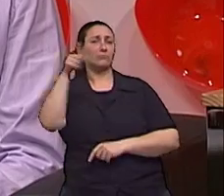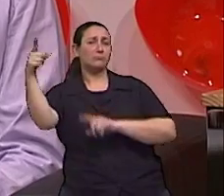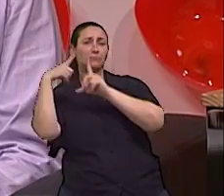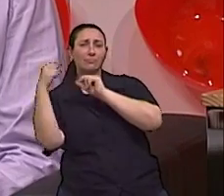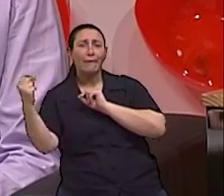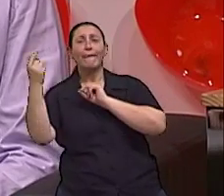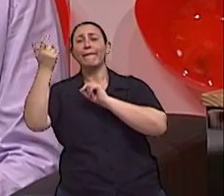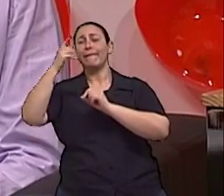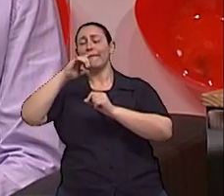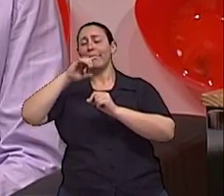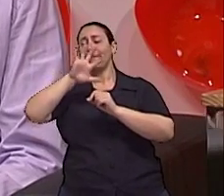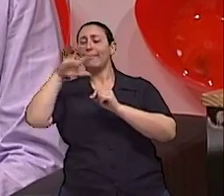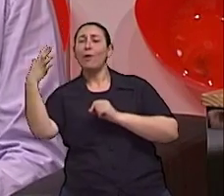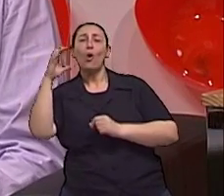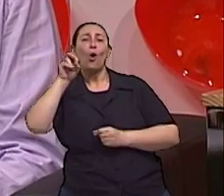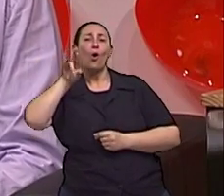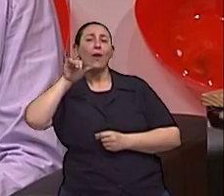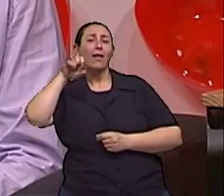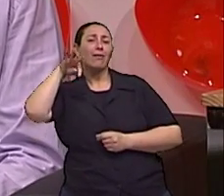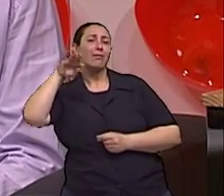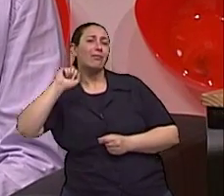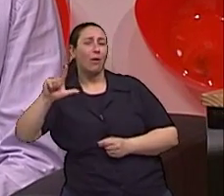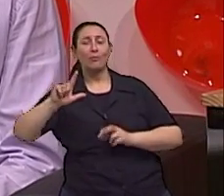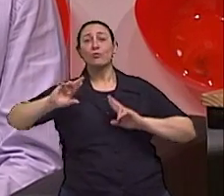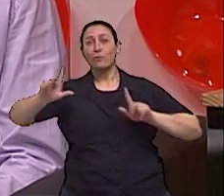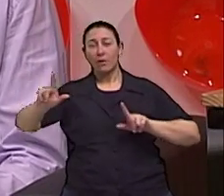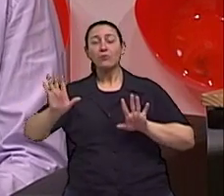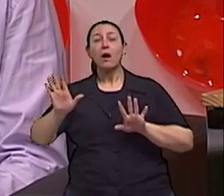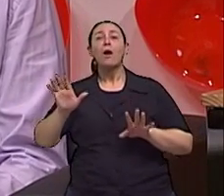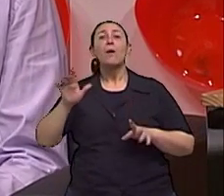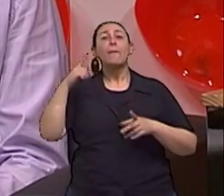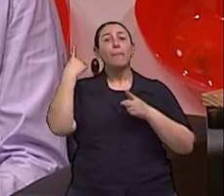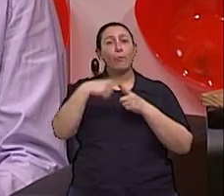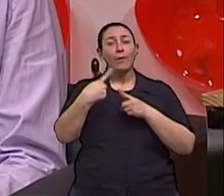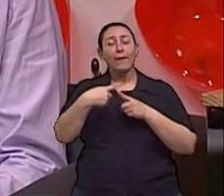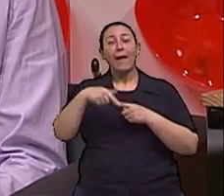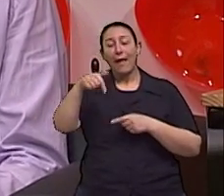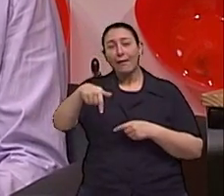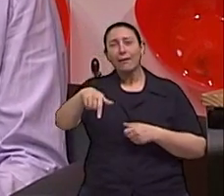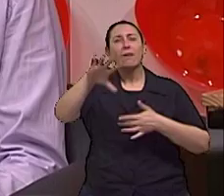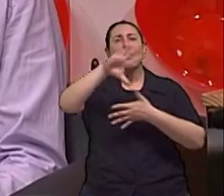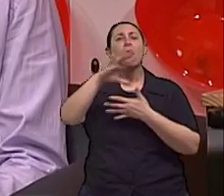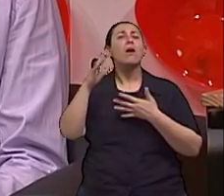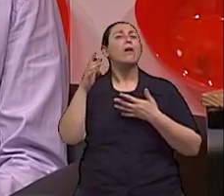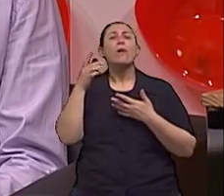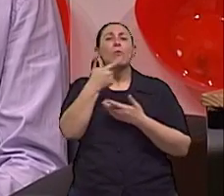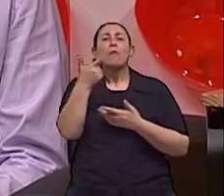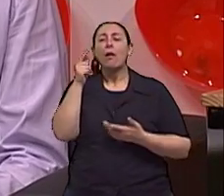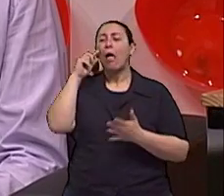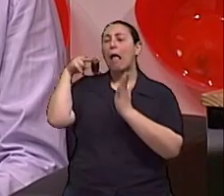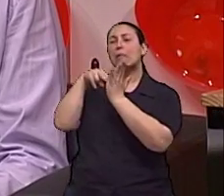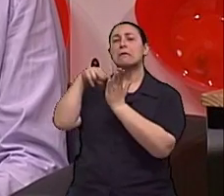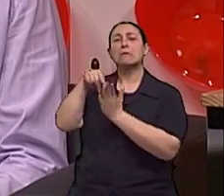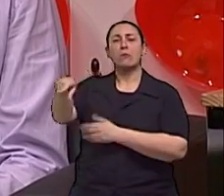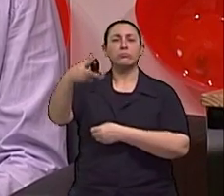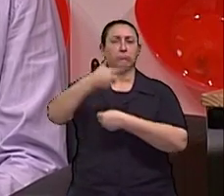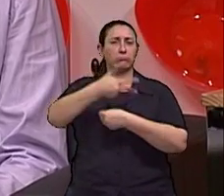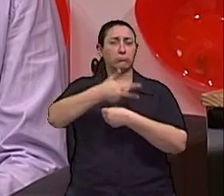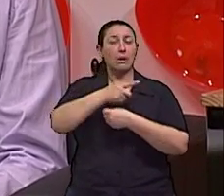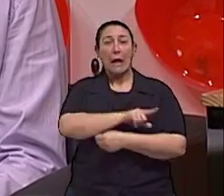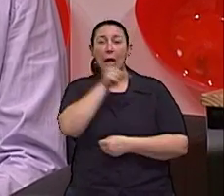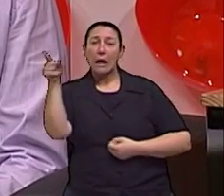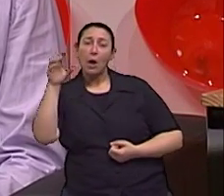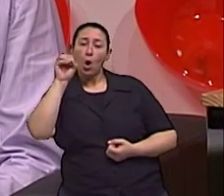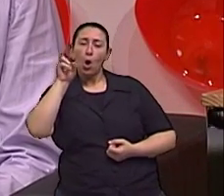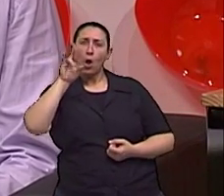o idoso é um sábio. Então, todo mundo quer parar para ouvi-lo, todo mundo quer prestar atenção no que ele tem para dizer. E na nossa sociedade, por